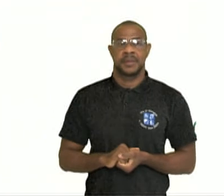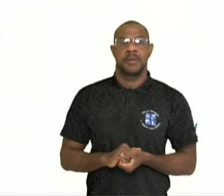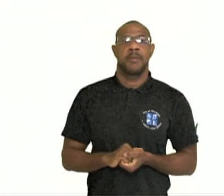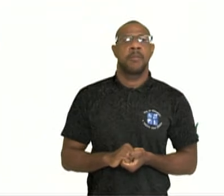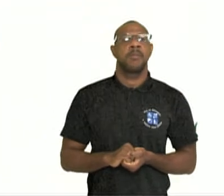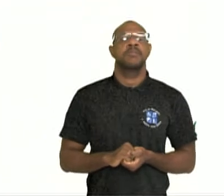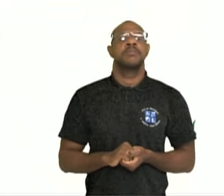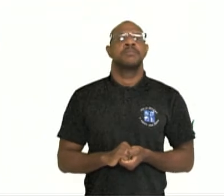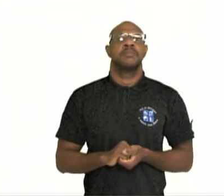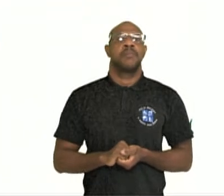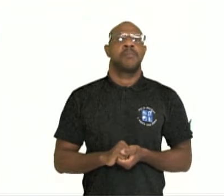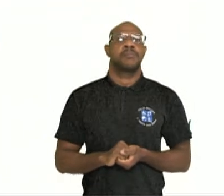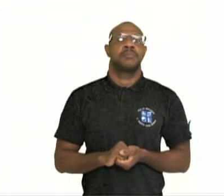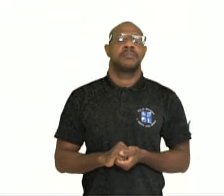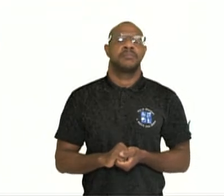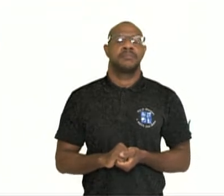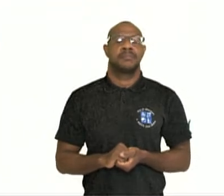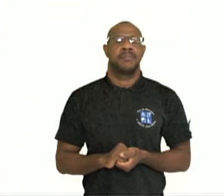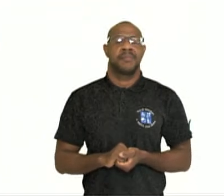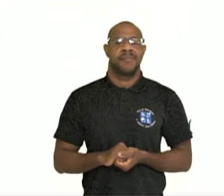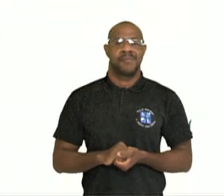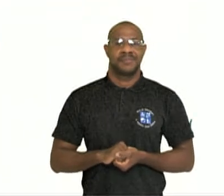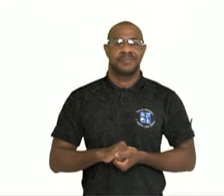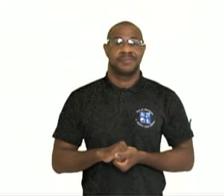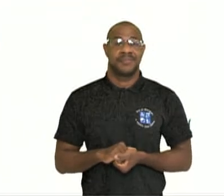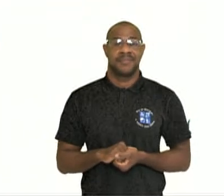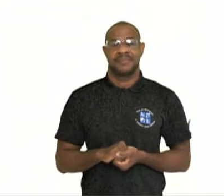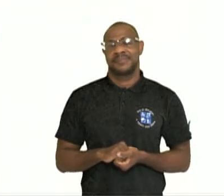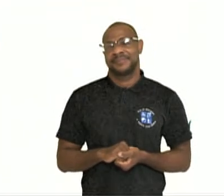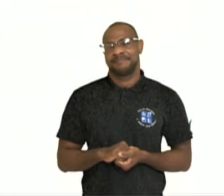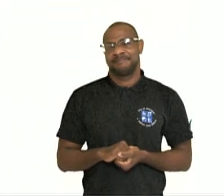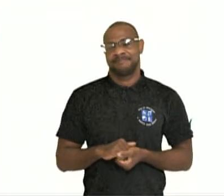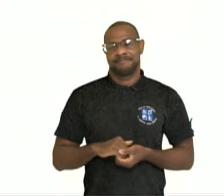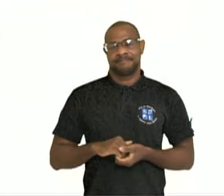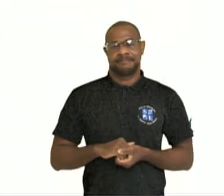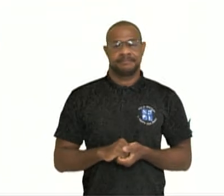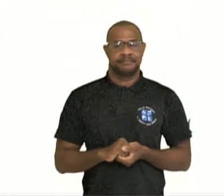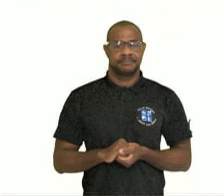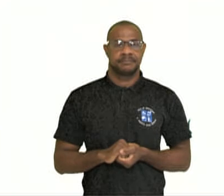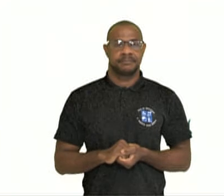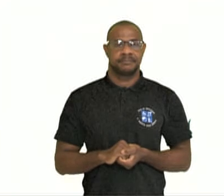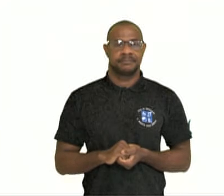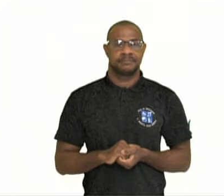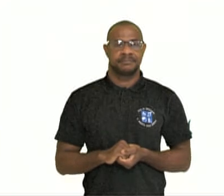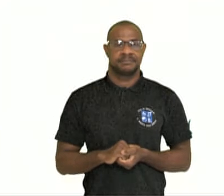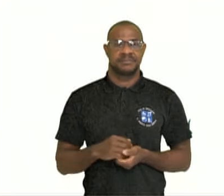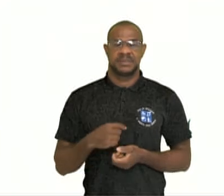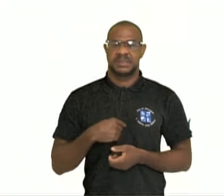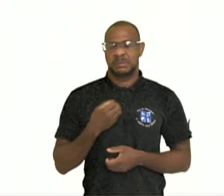relação? Não me llevo bem com minha vecina. Não me dou bem com a minha vizinha.